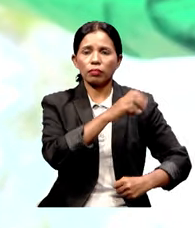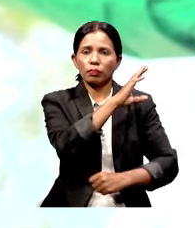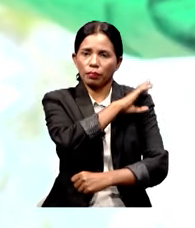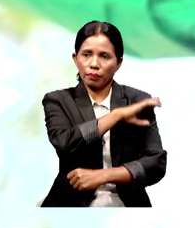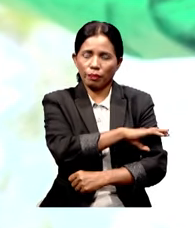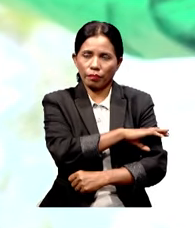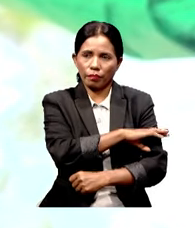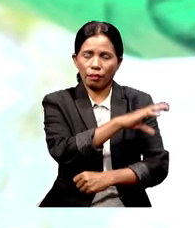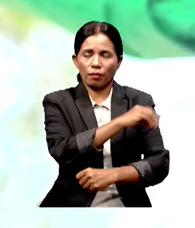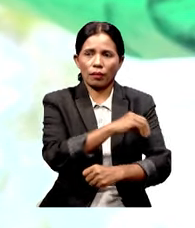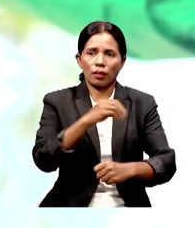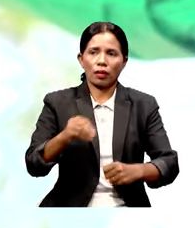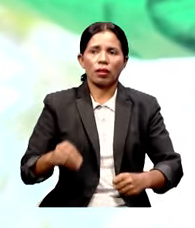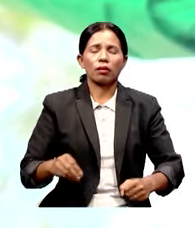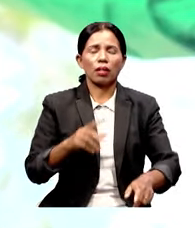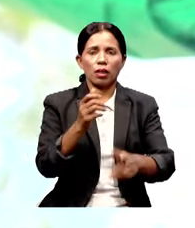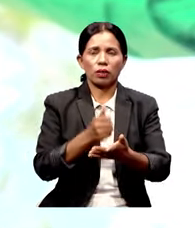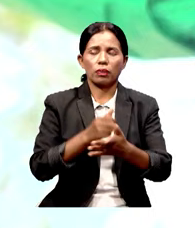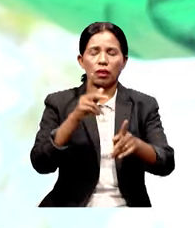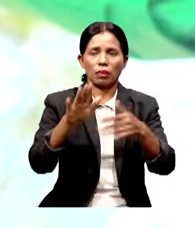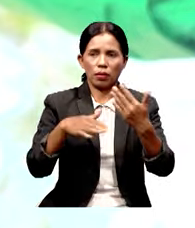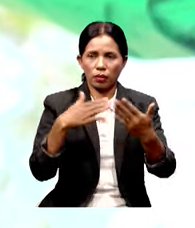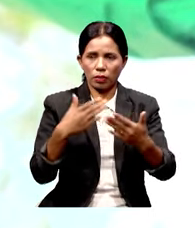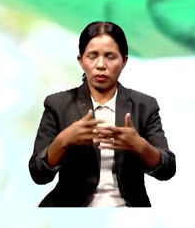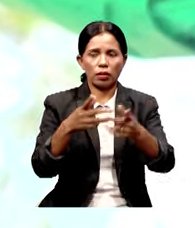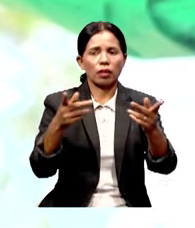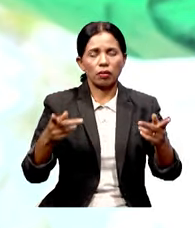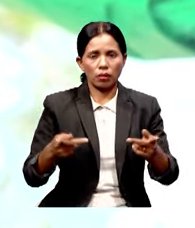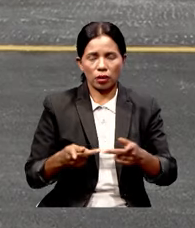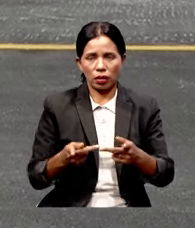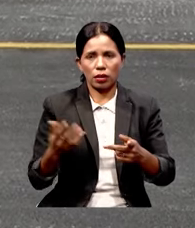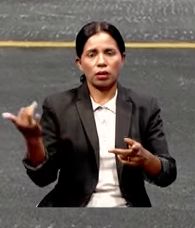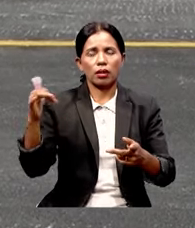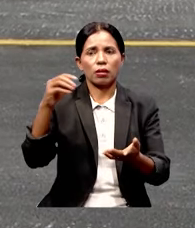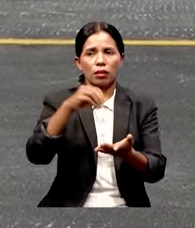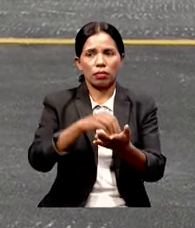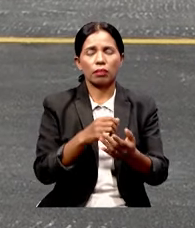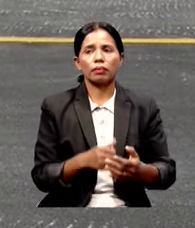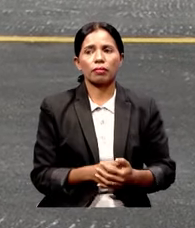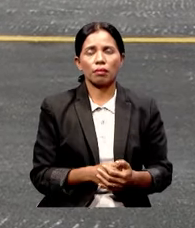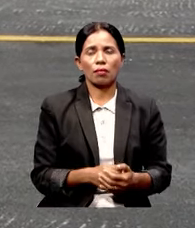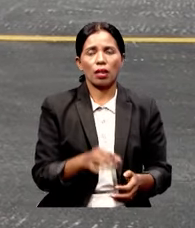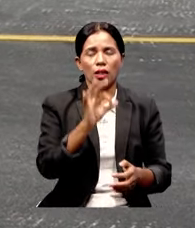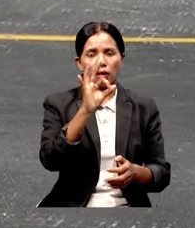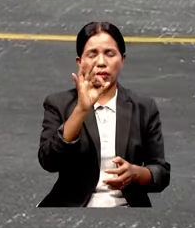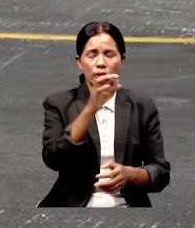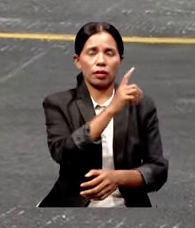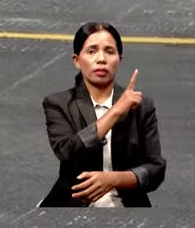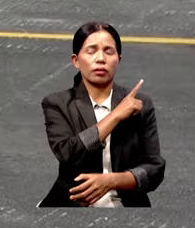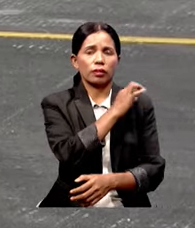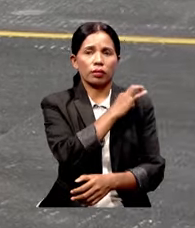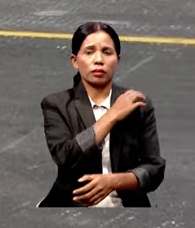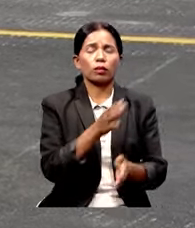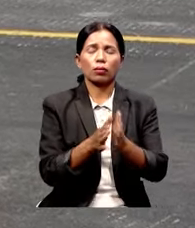proteção civil no modo de apoio à população e a parte Nebe colocado lá. Tenente-General Falu Ratelaik Mos, o subamembro FFDTLI